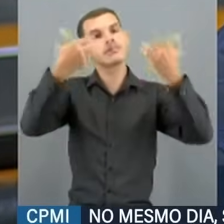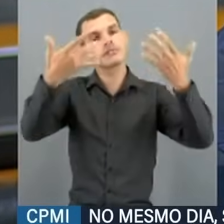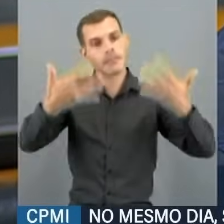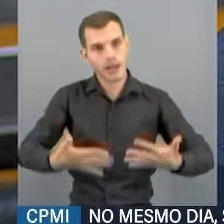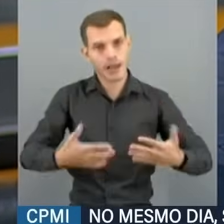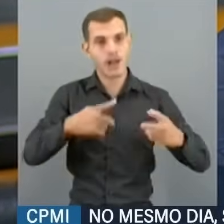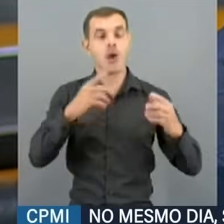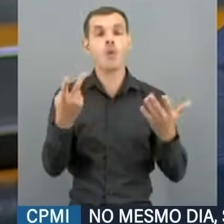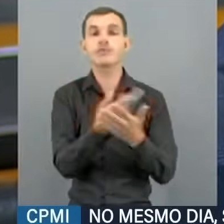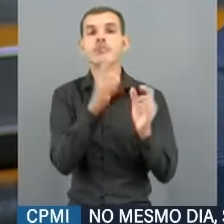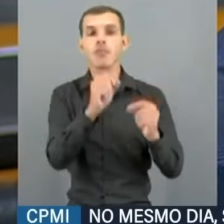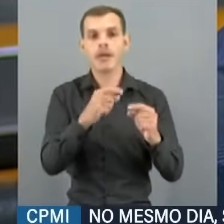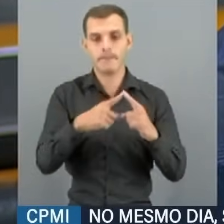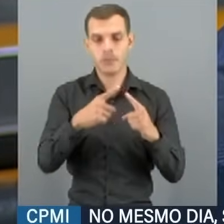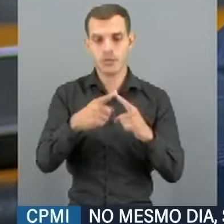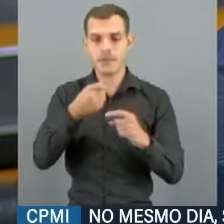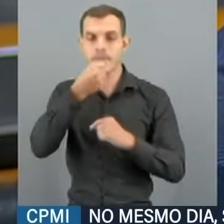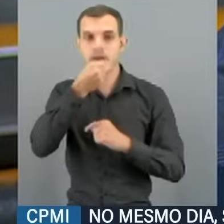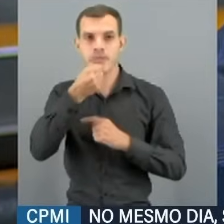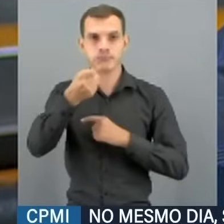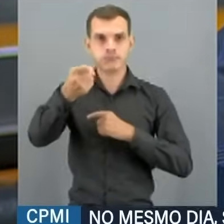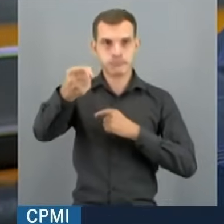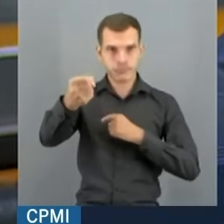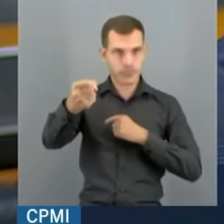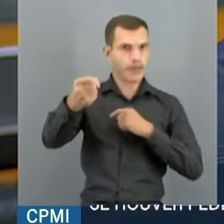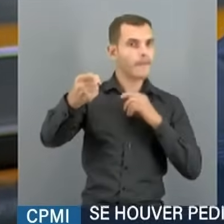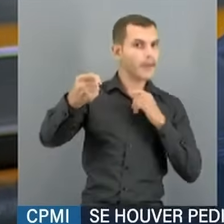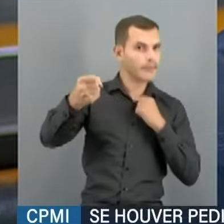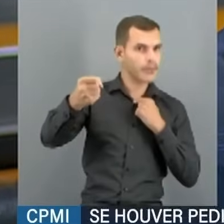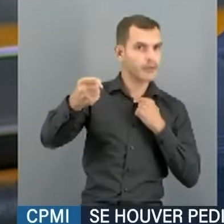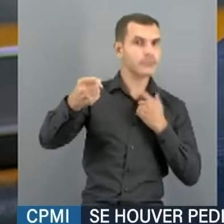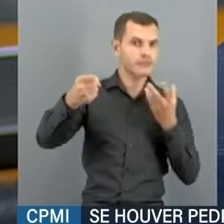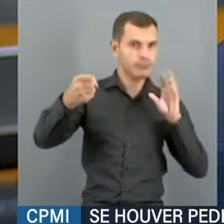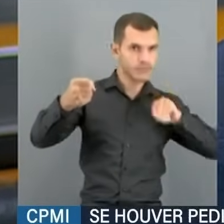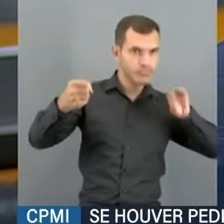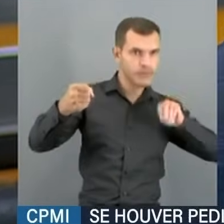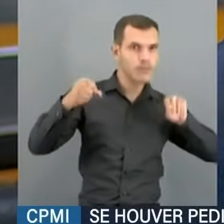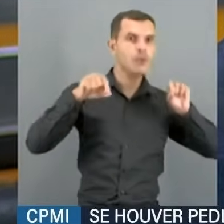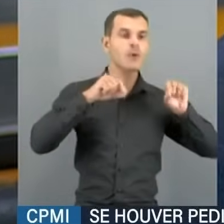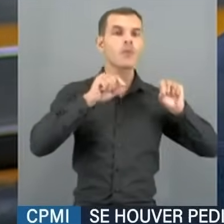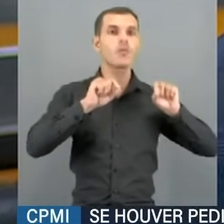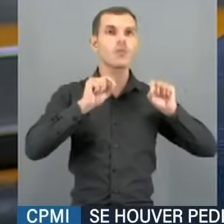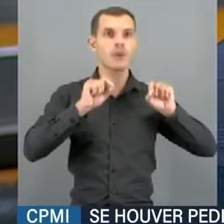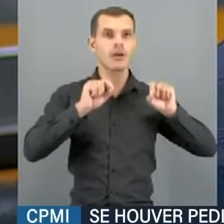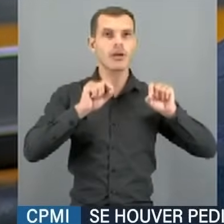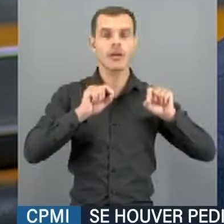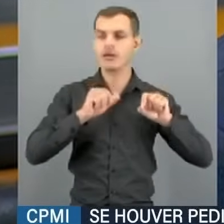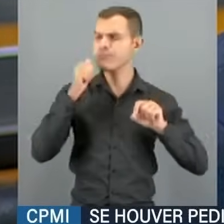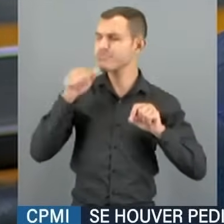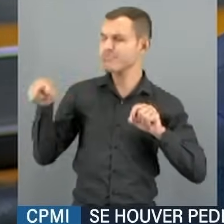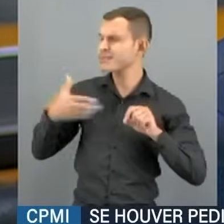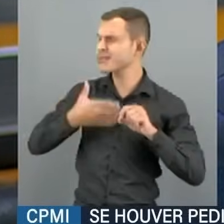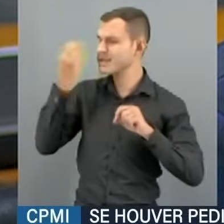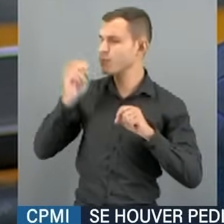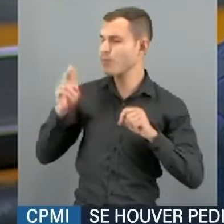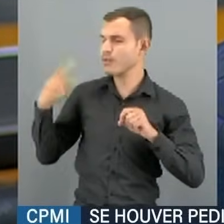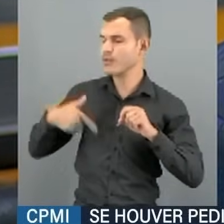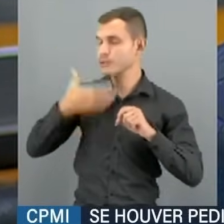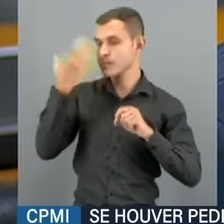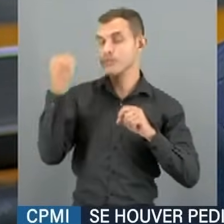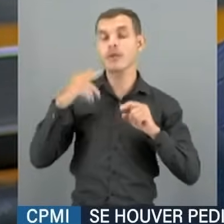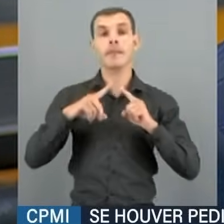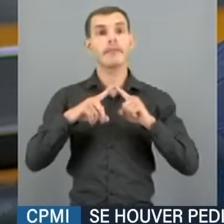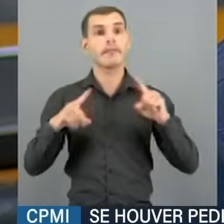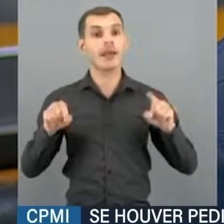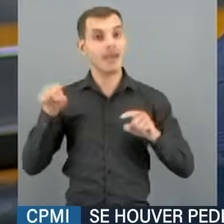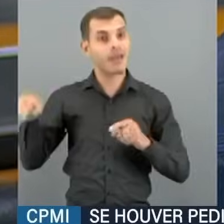do microfone, eu disse aqui, eu estava dizendo que a senadora, que aqui na frente, sabe que eu esqueço o nome dela toda hora, ela